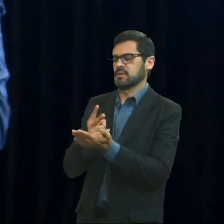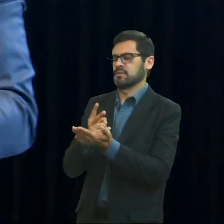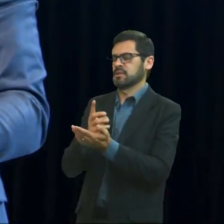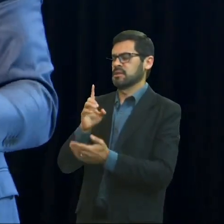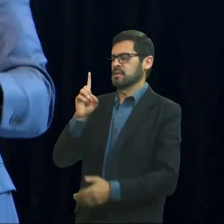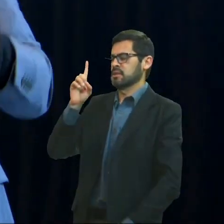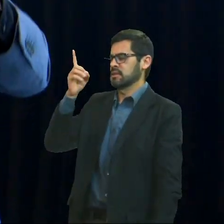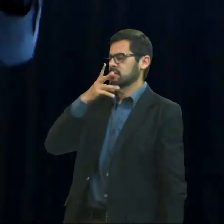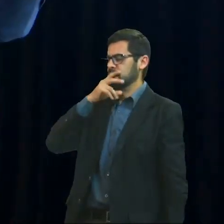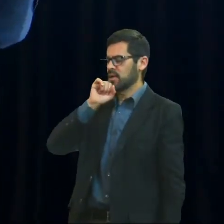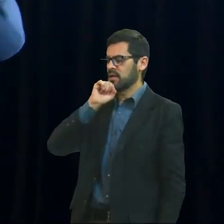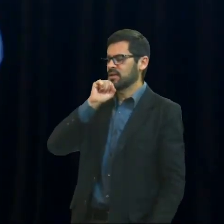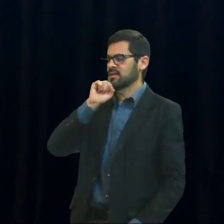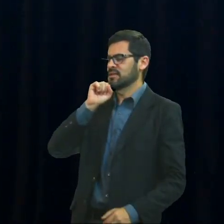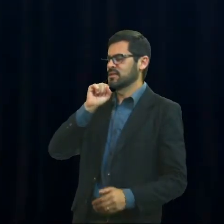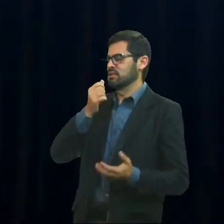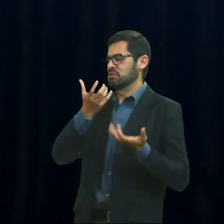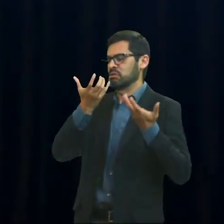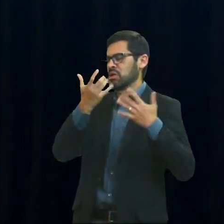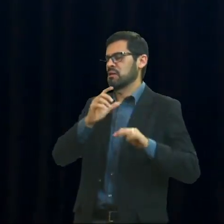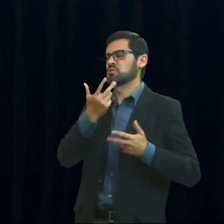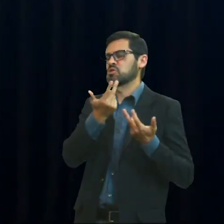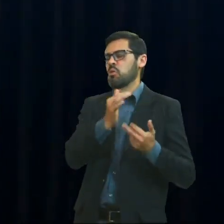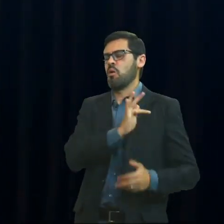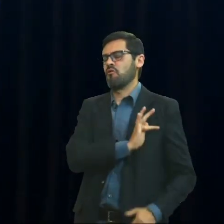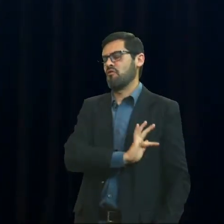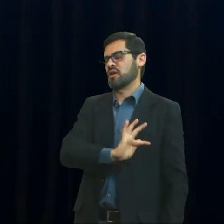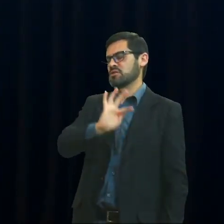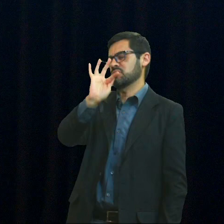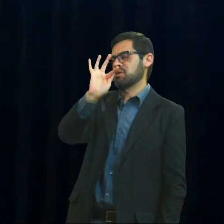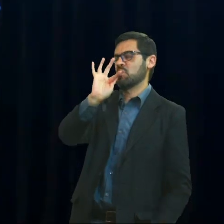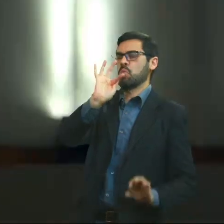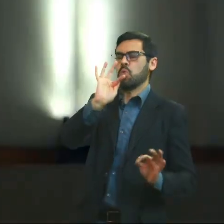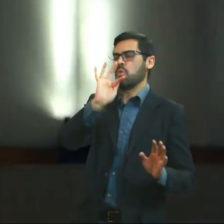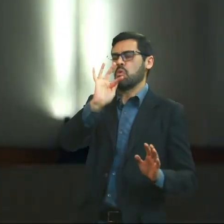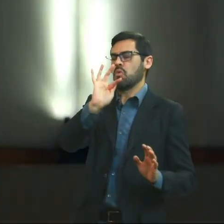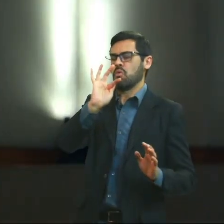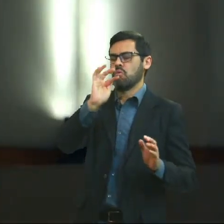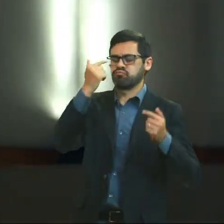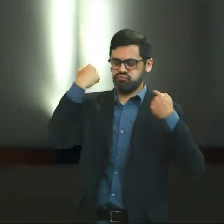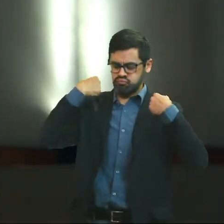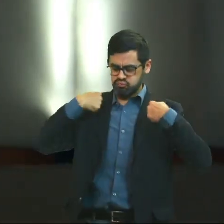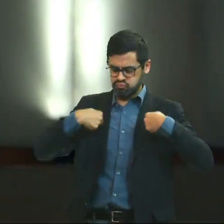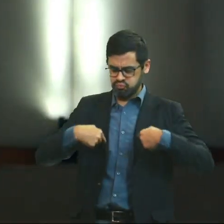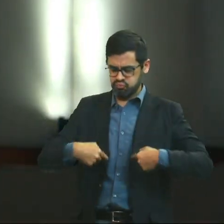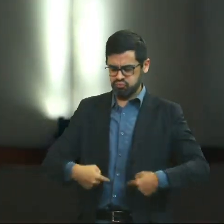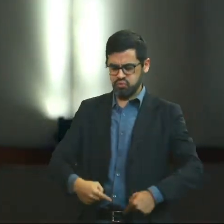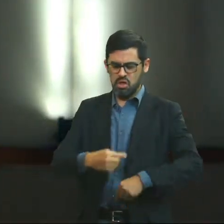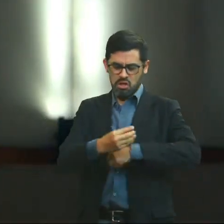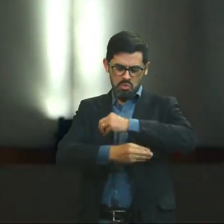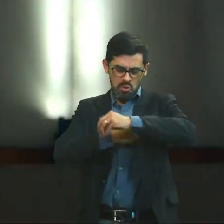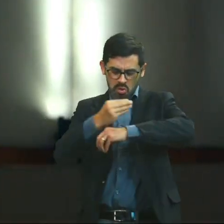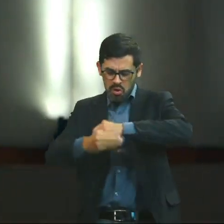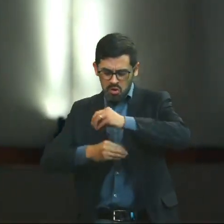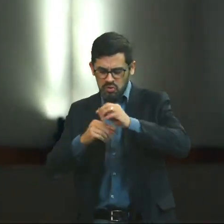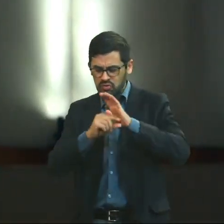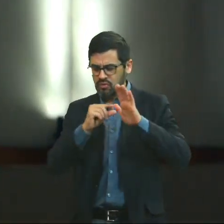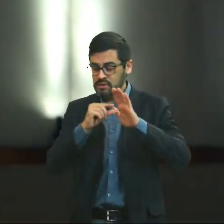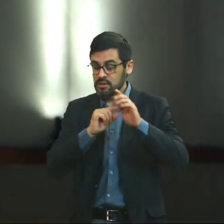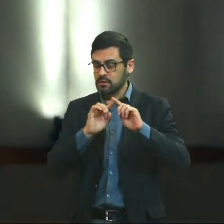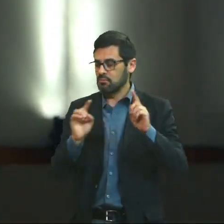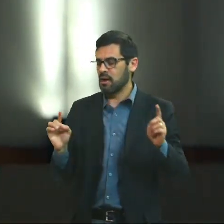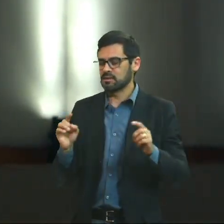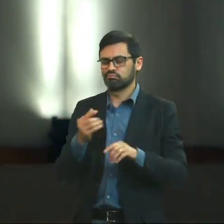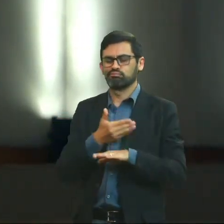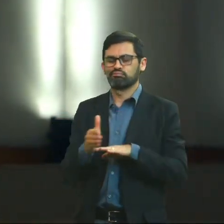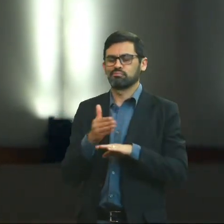Pai, não queremos ser como os fariseus que usavam símbolos no seu corpo, enrolavam a palavra de Deus no seu corpo, mas não